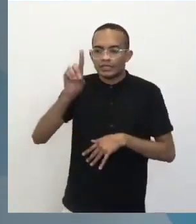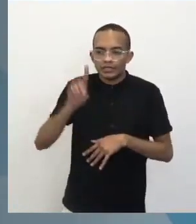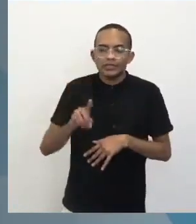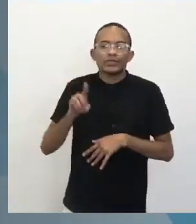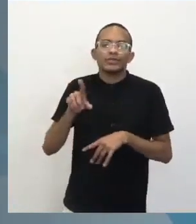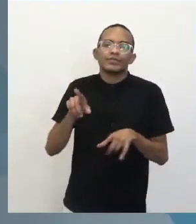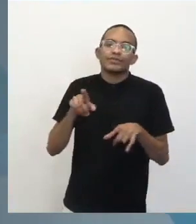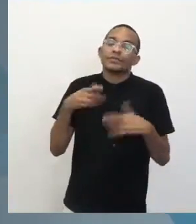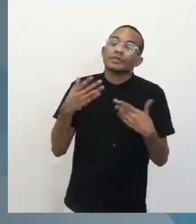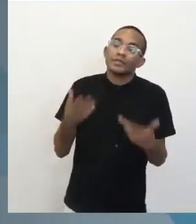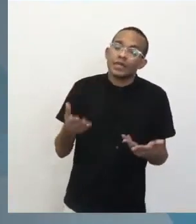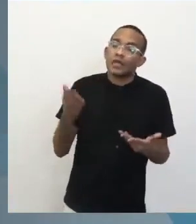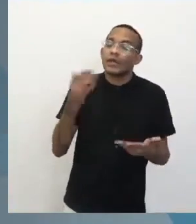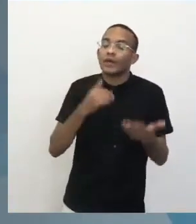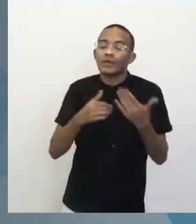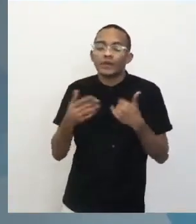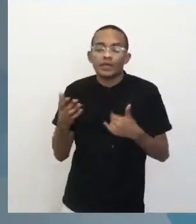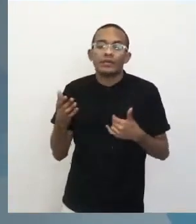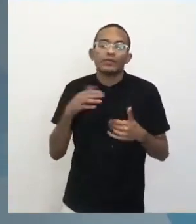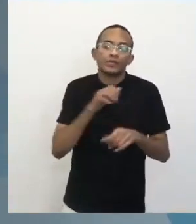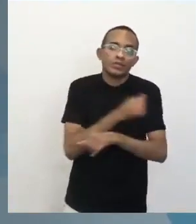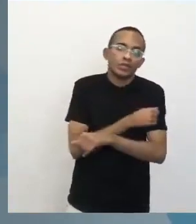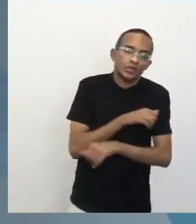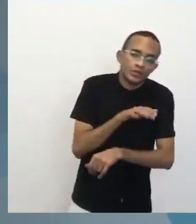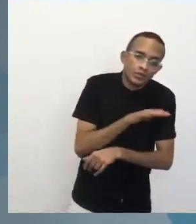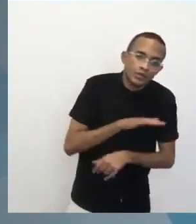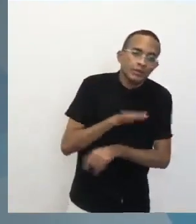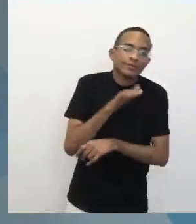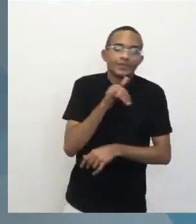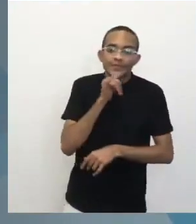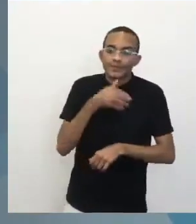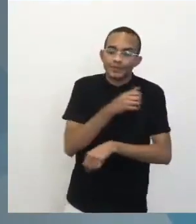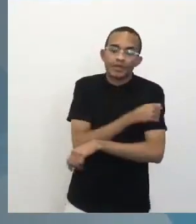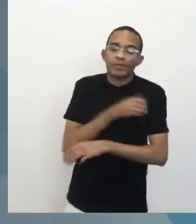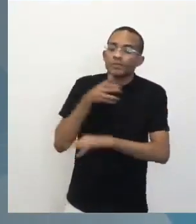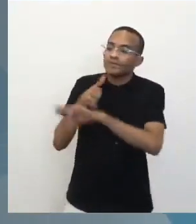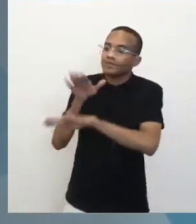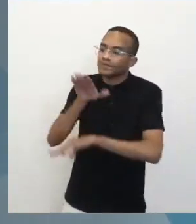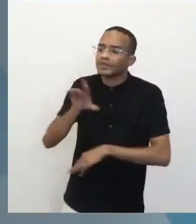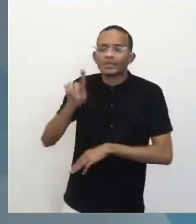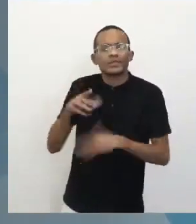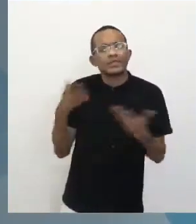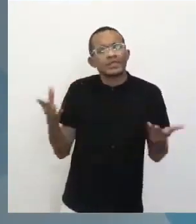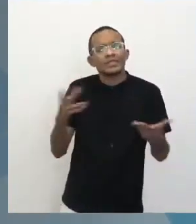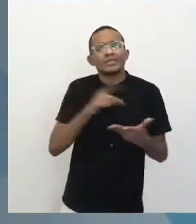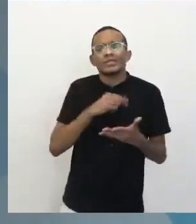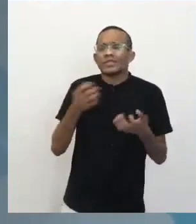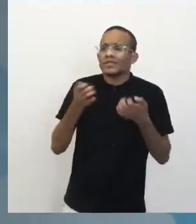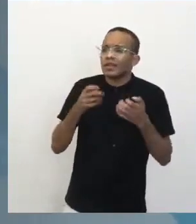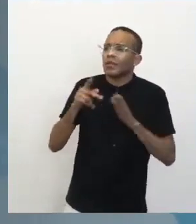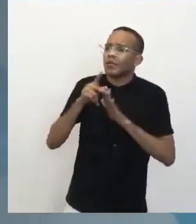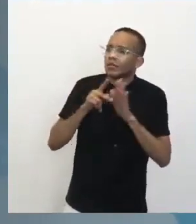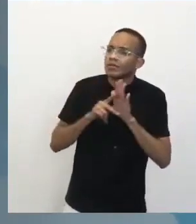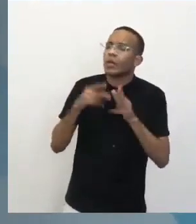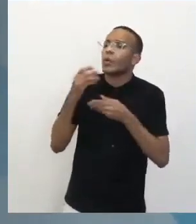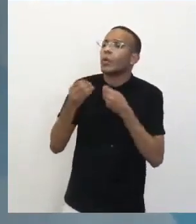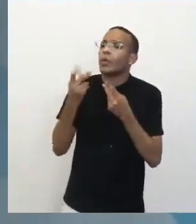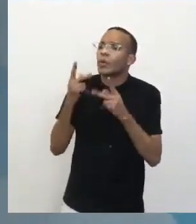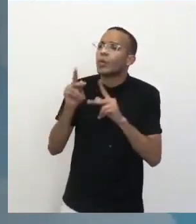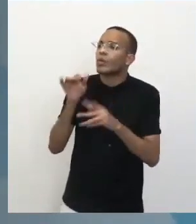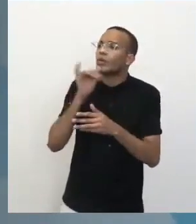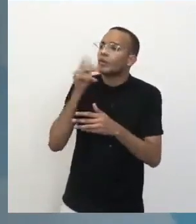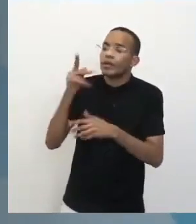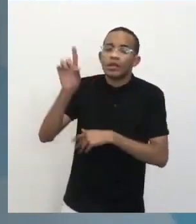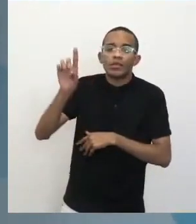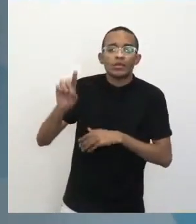escola, olha, vamos, né, os alunos, né, olha, convencer o diretor, poxa, eu quero fazer um projeto. Como que você vai convencer